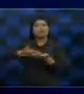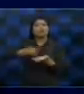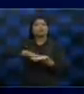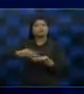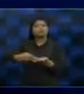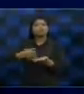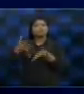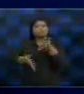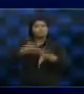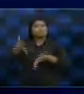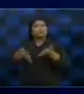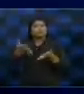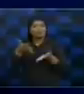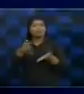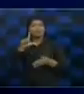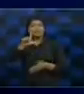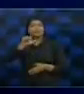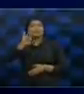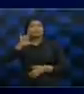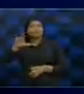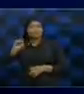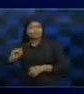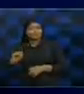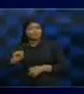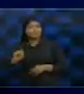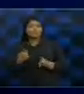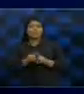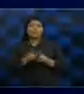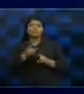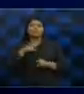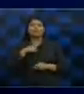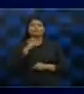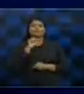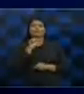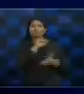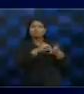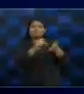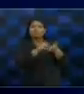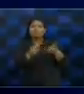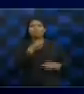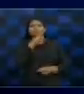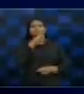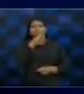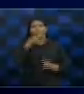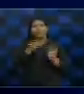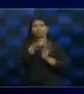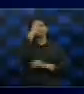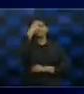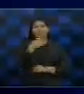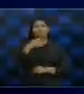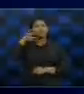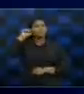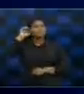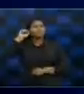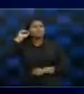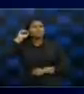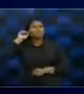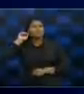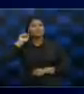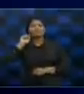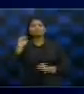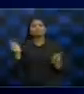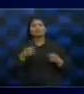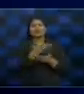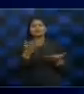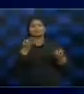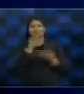de sinais, e também por audiodescrição, o recurso de closed caption, também beneficiando os eleitores com